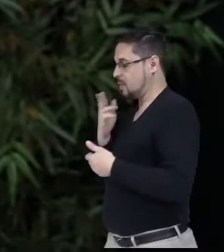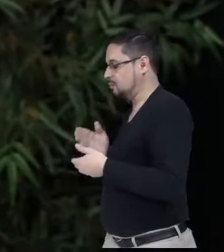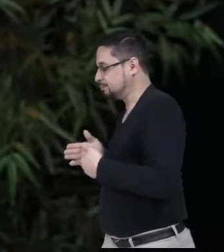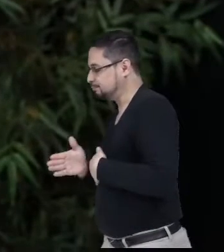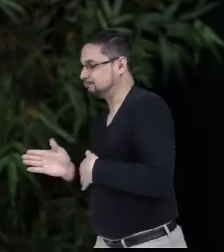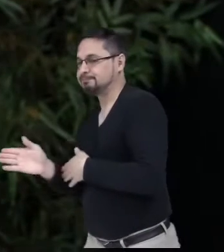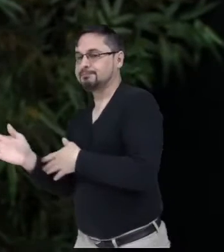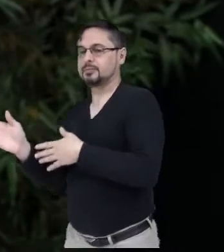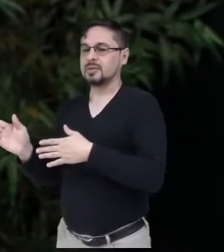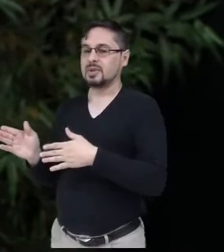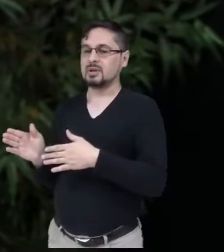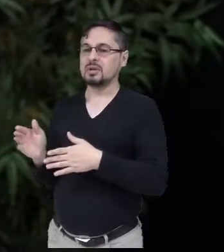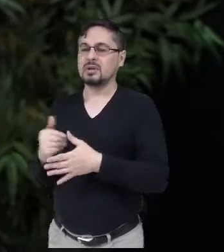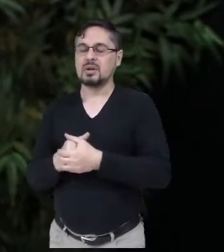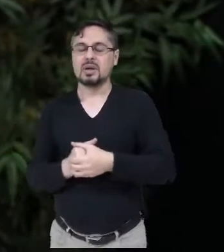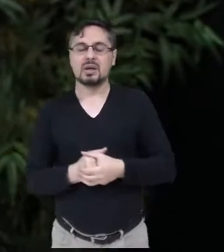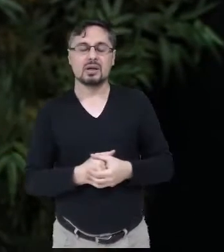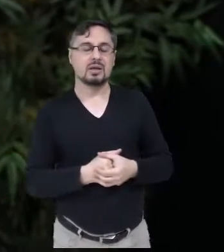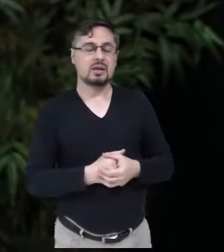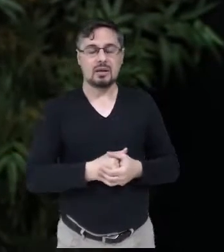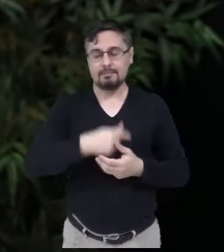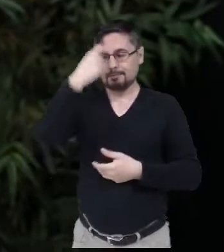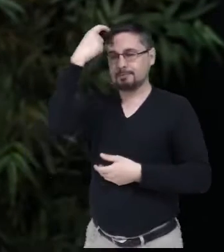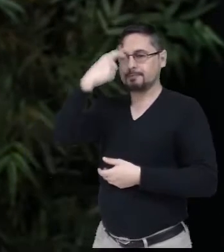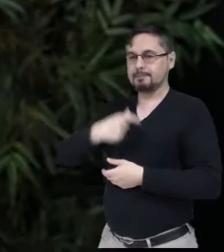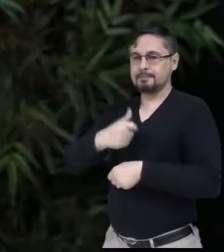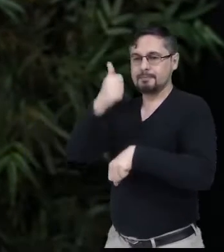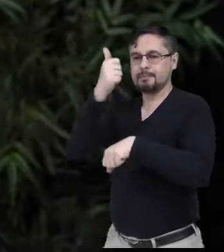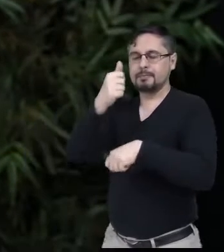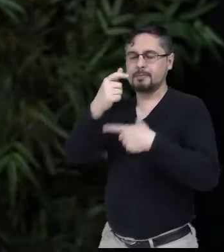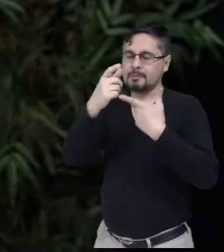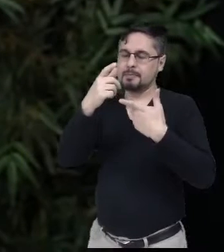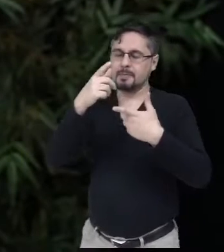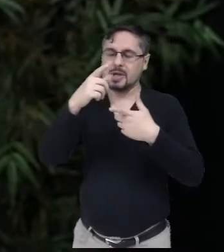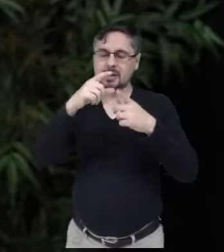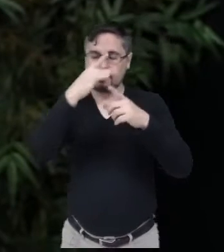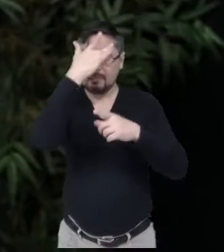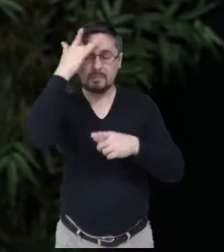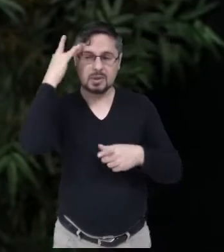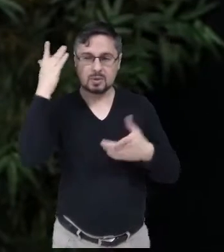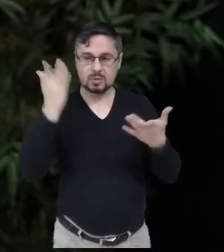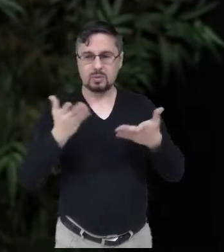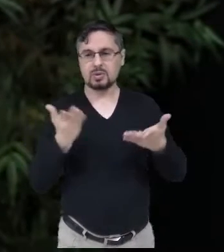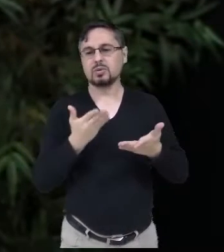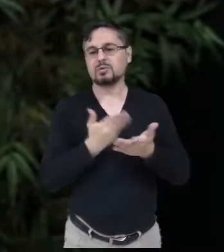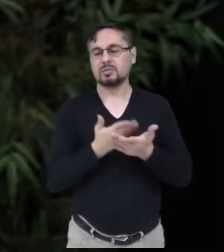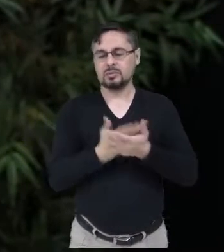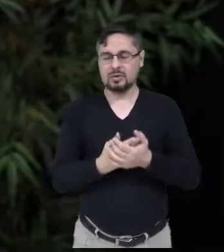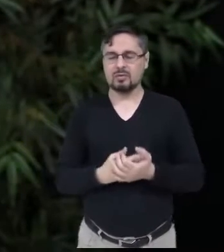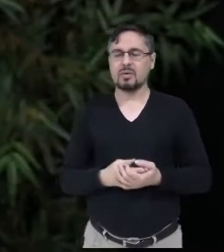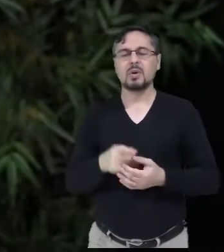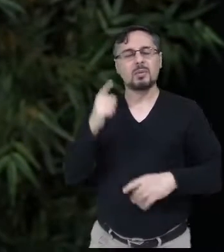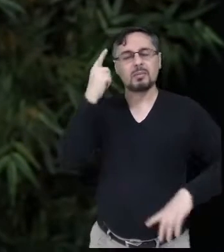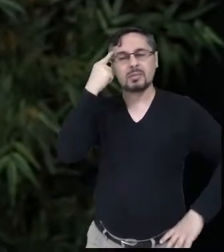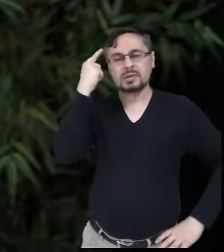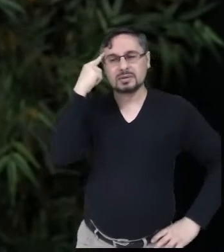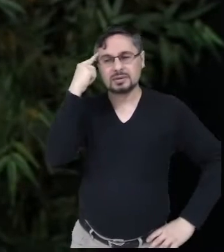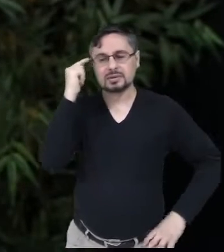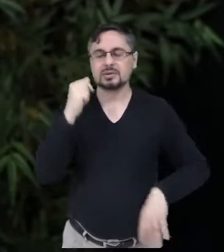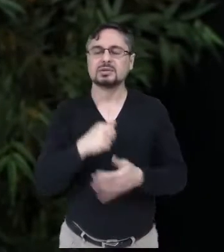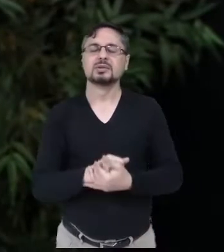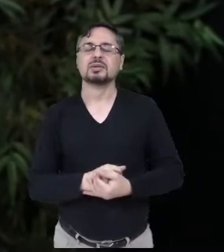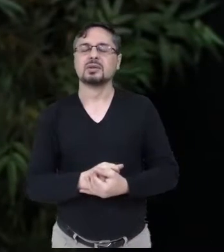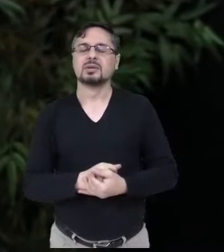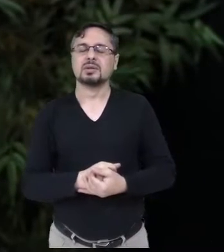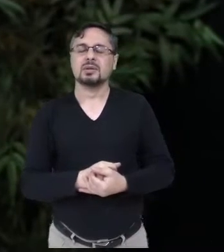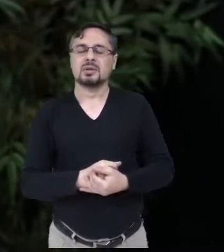avaliação desse toque de Jesus Cristo, um toque que eu queria trazer para o meu e o seu coração. Eu quero avaliar com você nessa